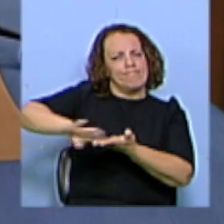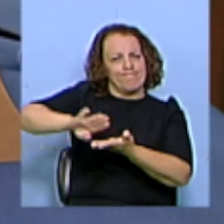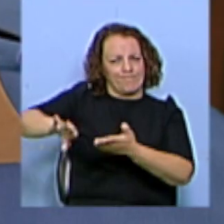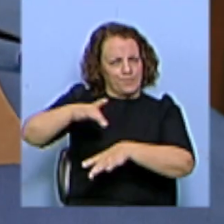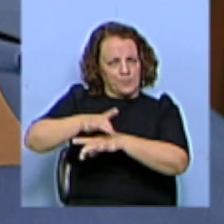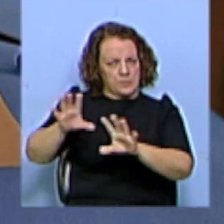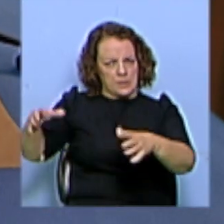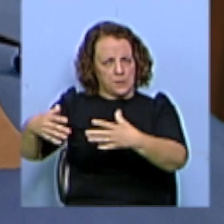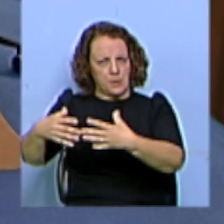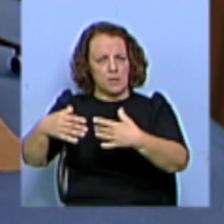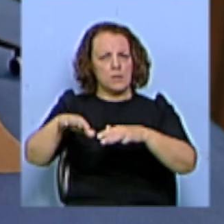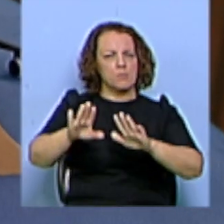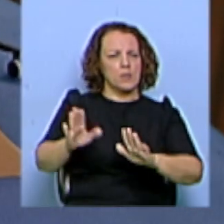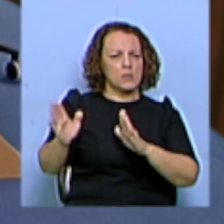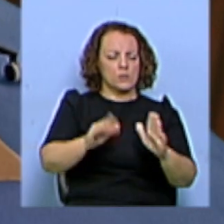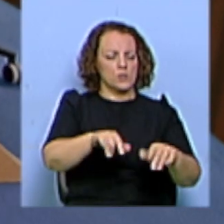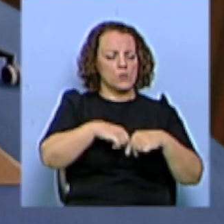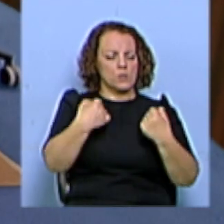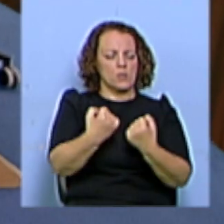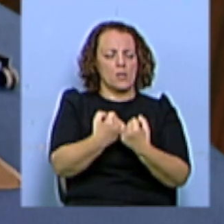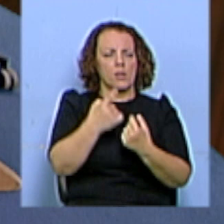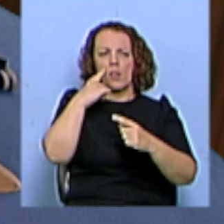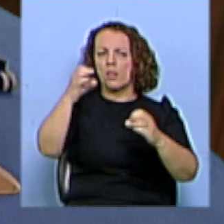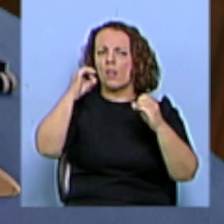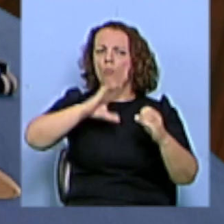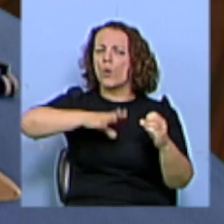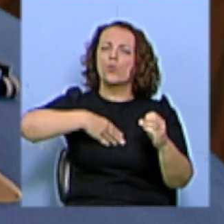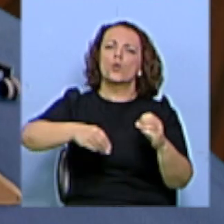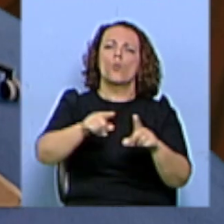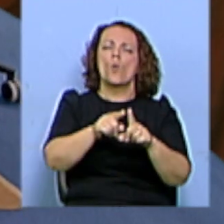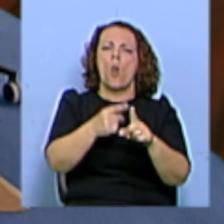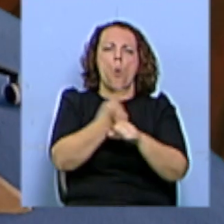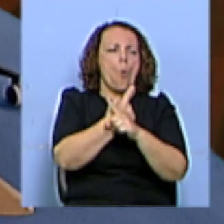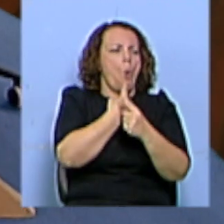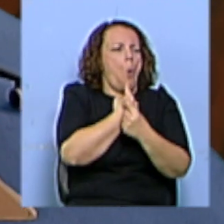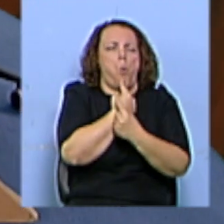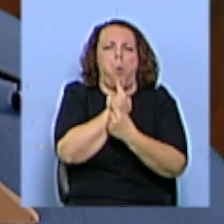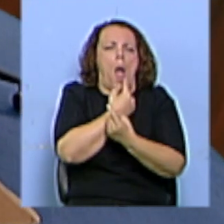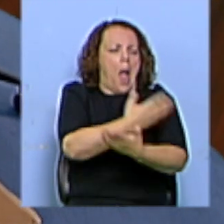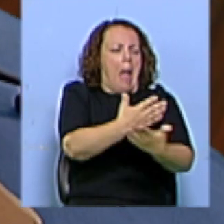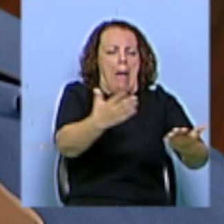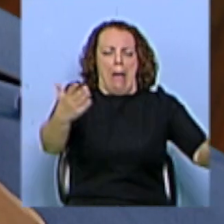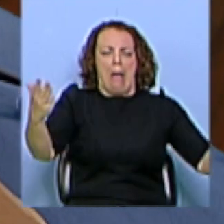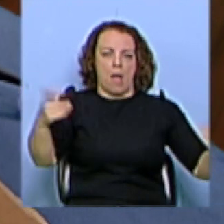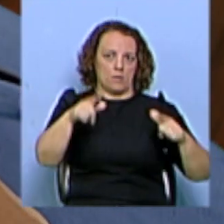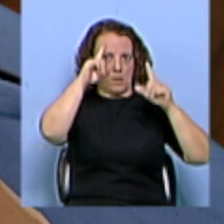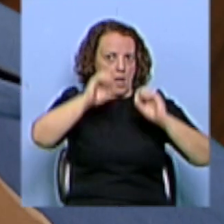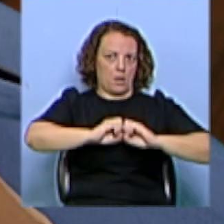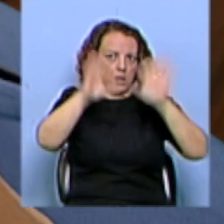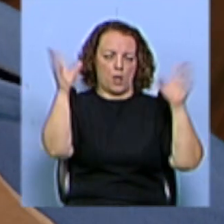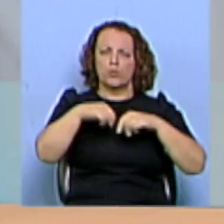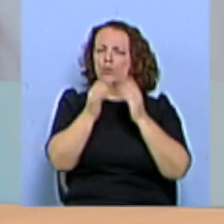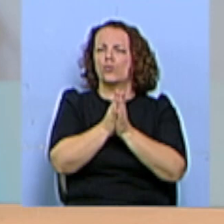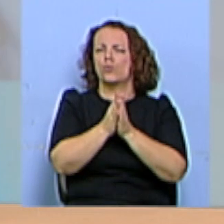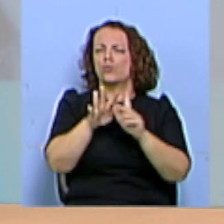sociedade que como nunca existiu no mundo, de abundância. Isso é claro, todos os sociólogos